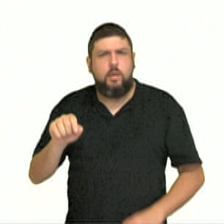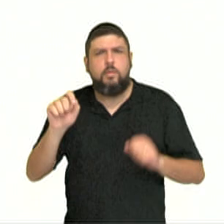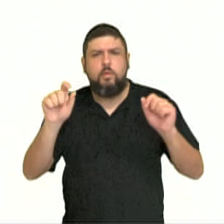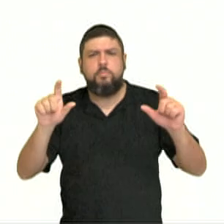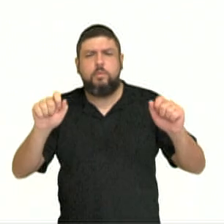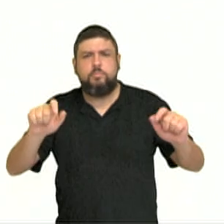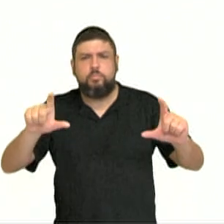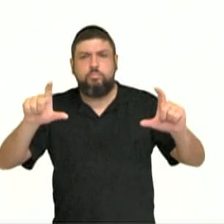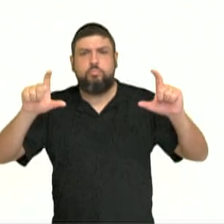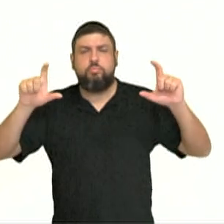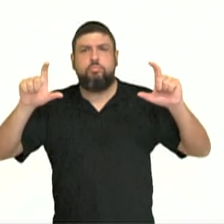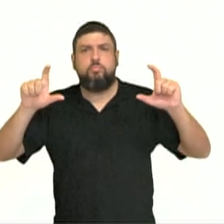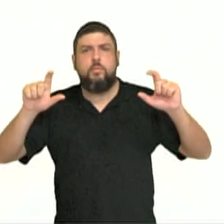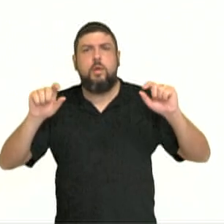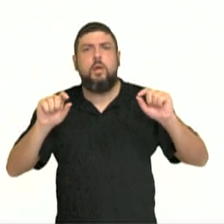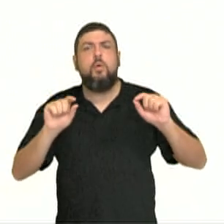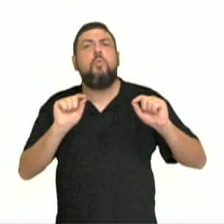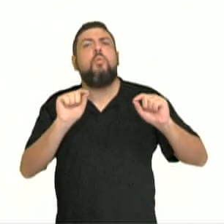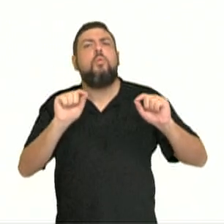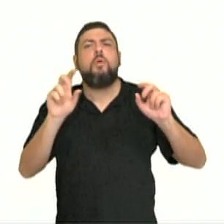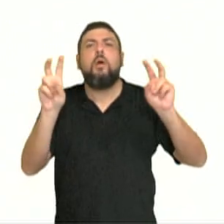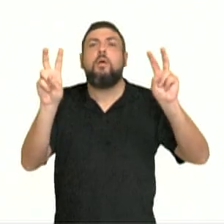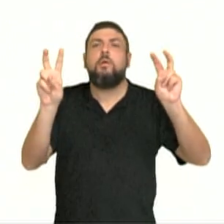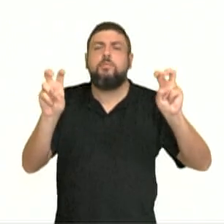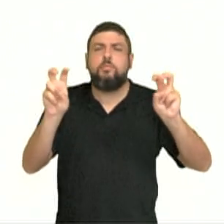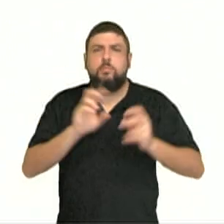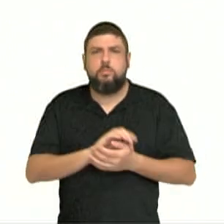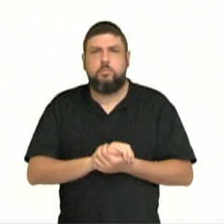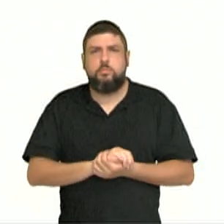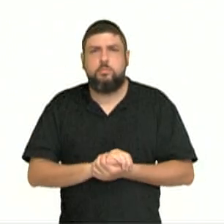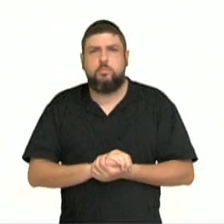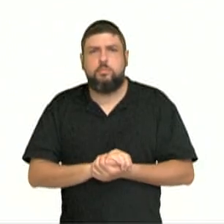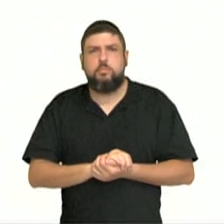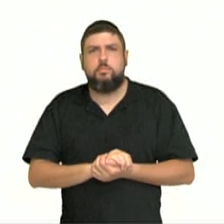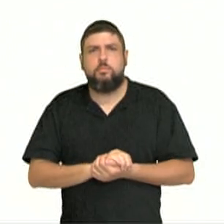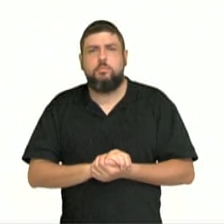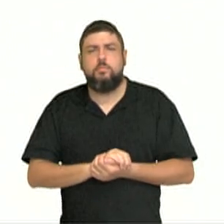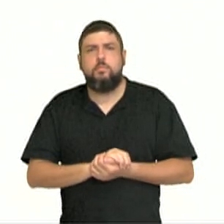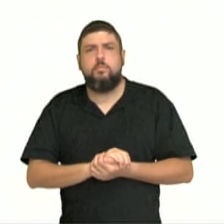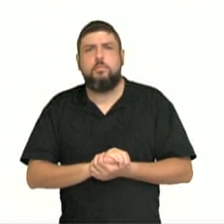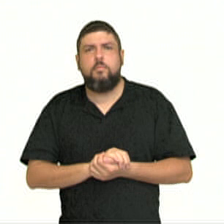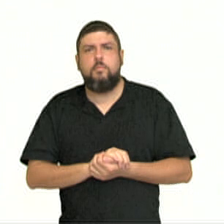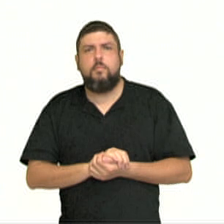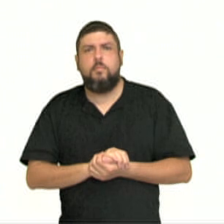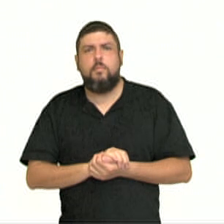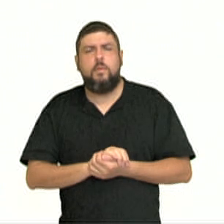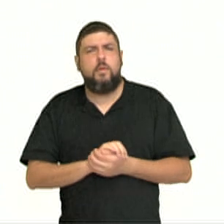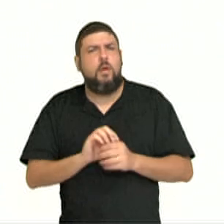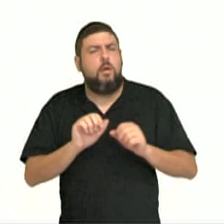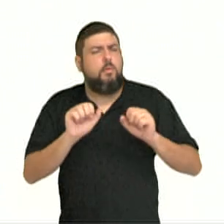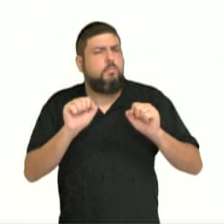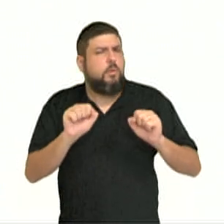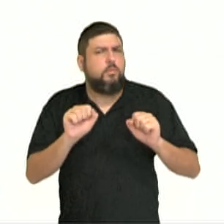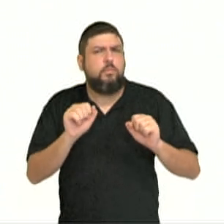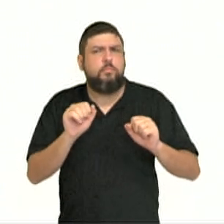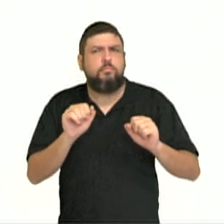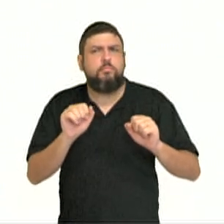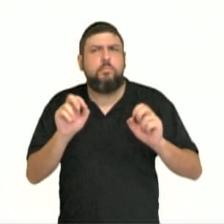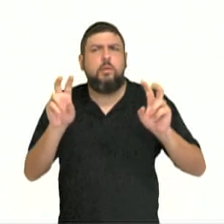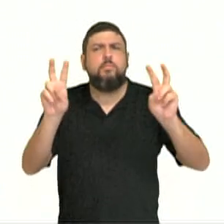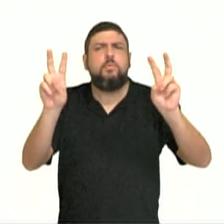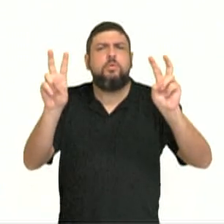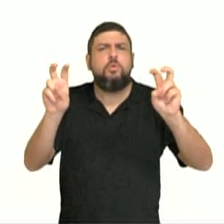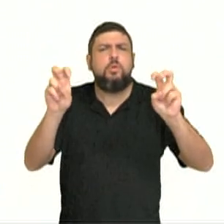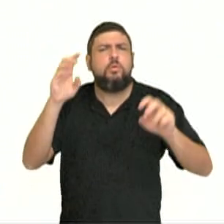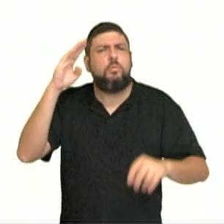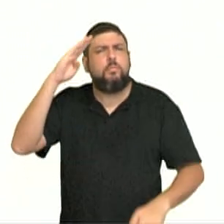que vai ser tratado então naquela notícia. Poderíamos chamar de título principal?